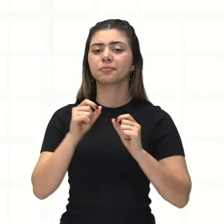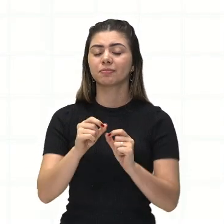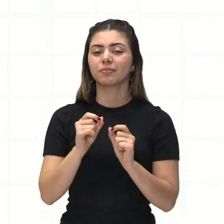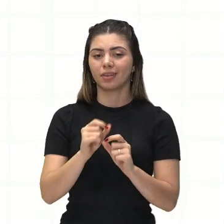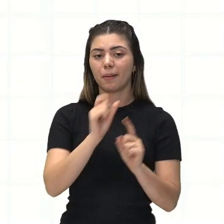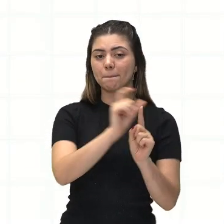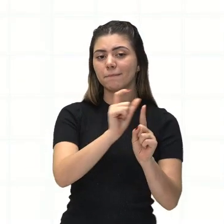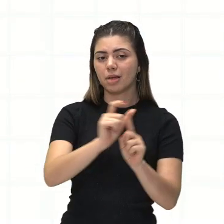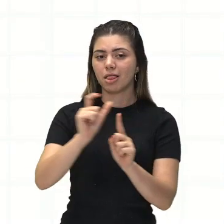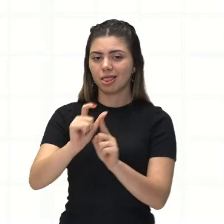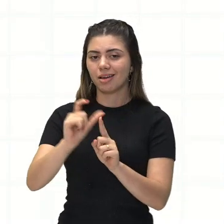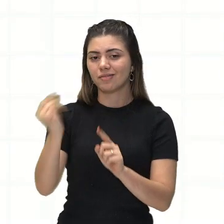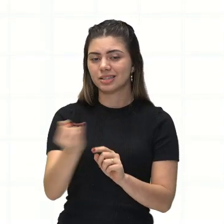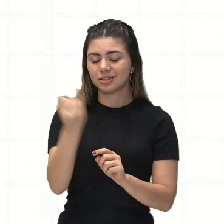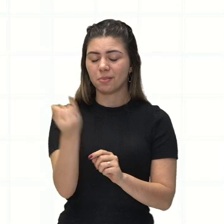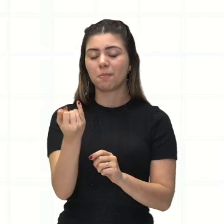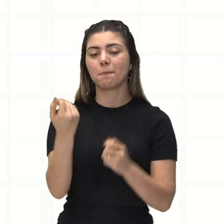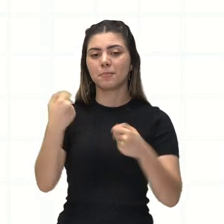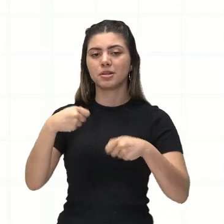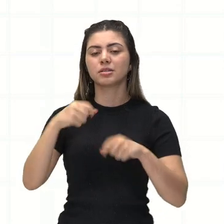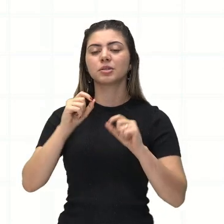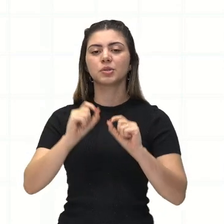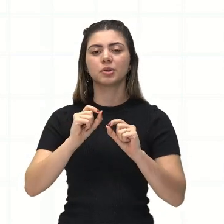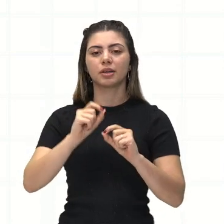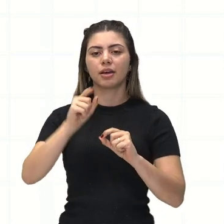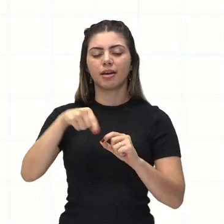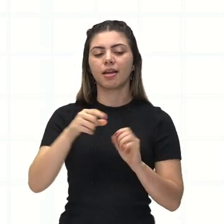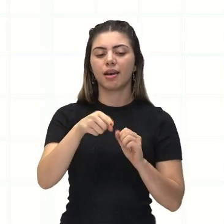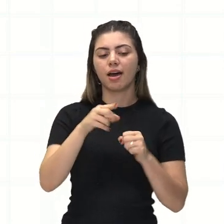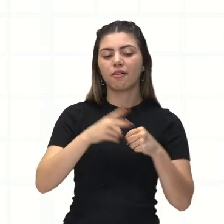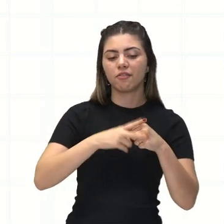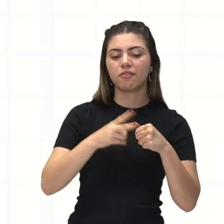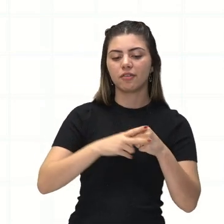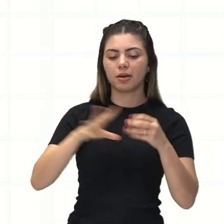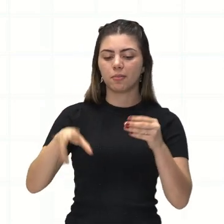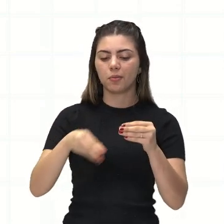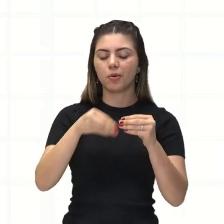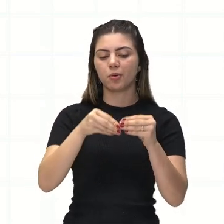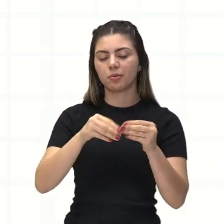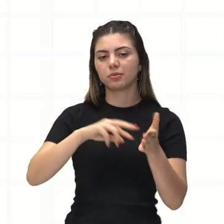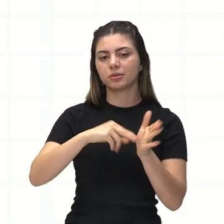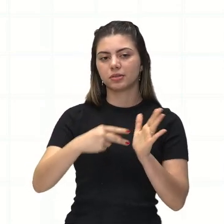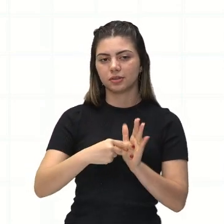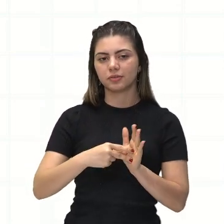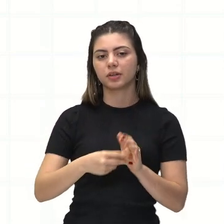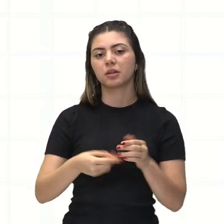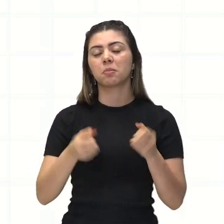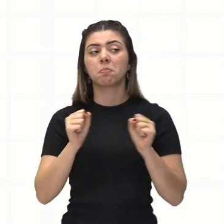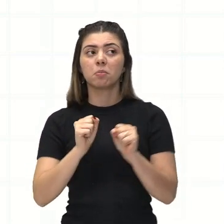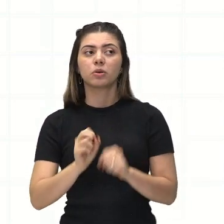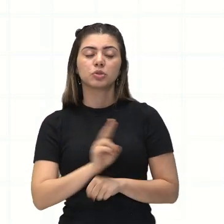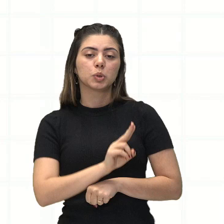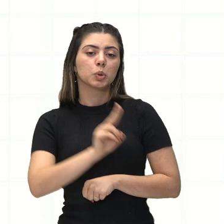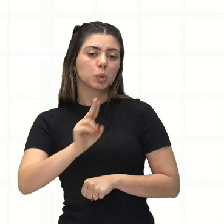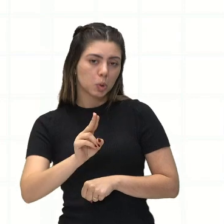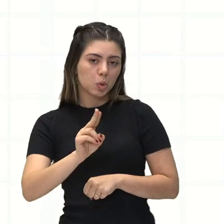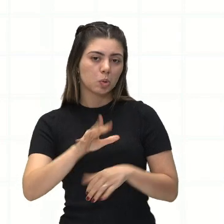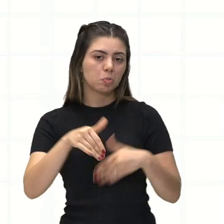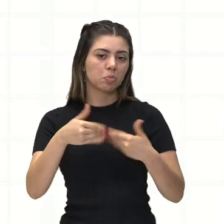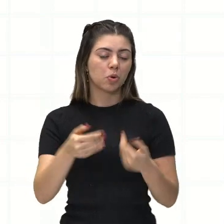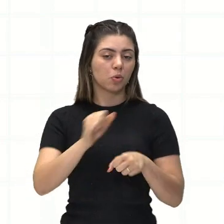elementos essenciais que complementam o sentido do verbo, do nome ou